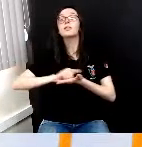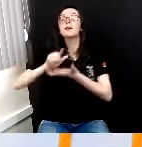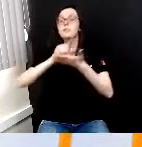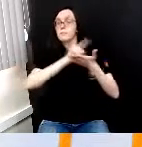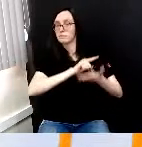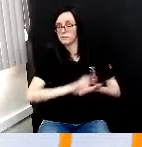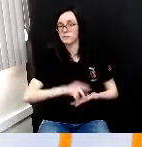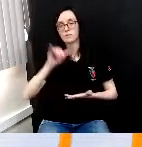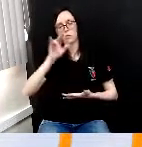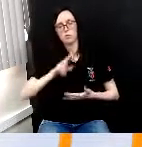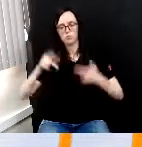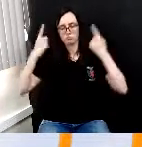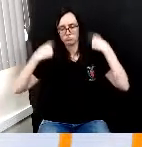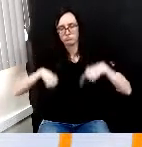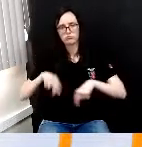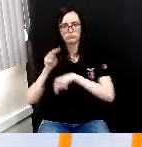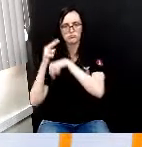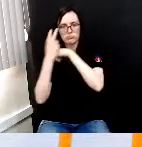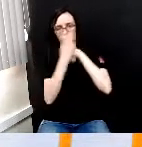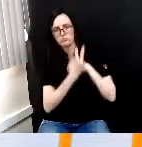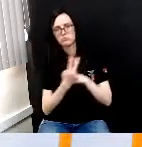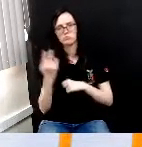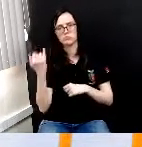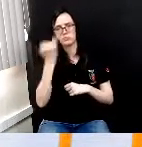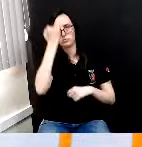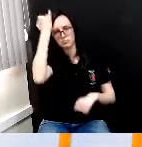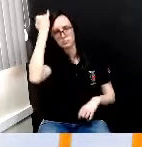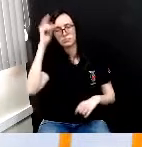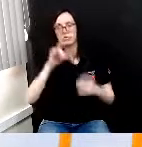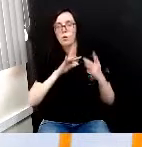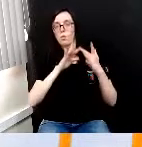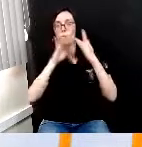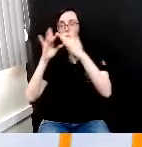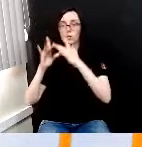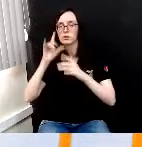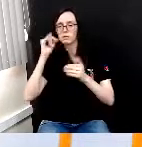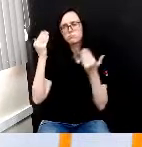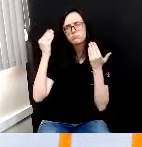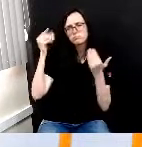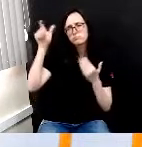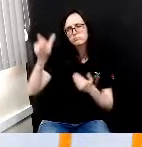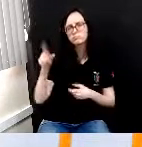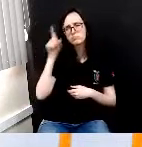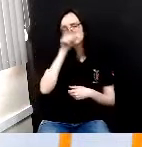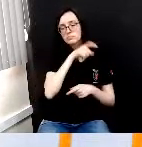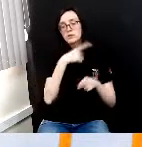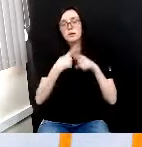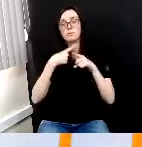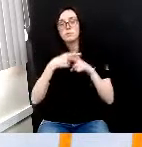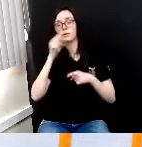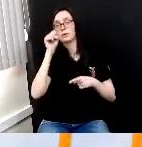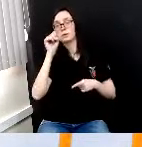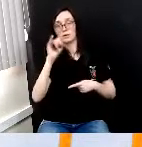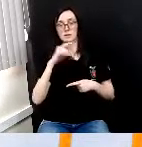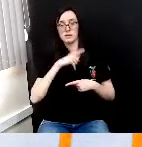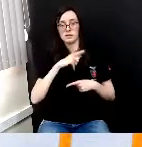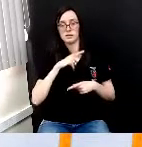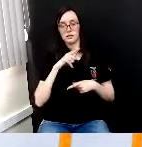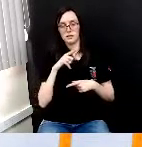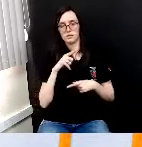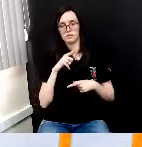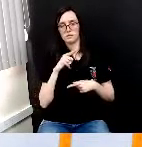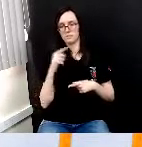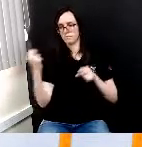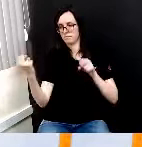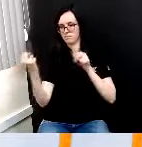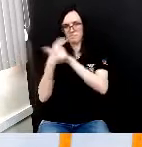usar equipamento de proteção individual em contato com casos suspeitos, pois as superfícies contaminadas